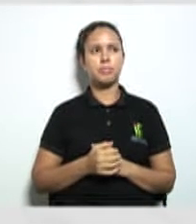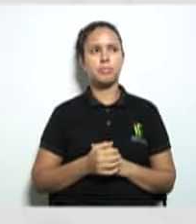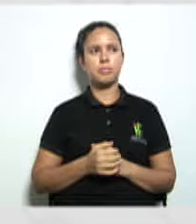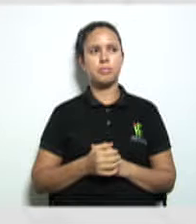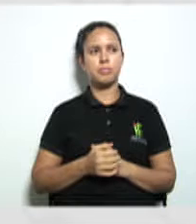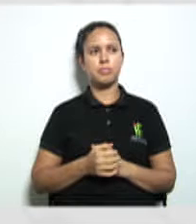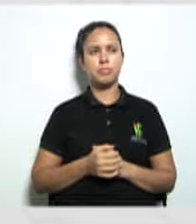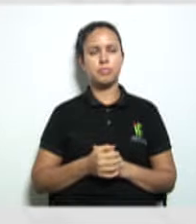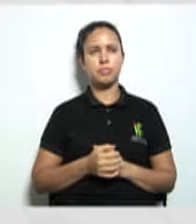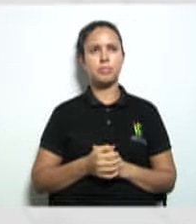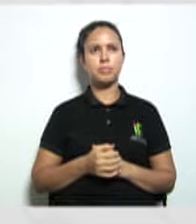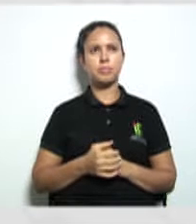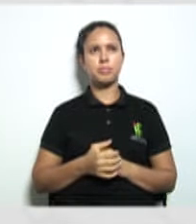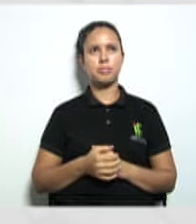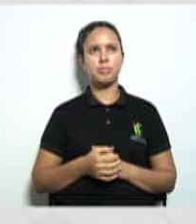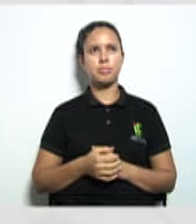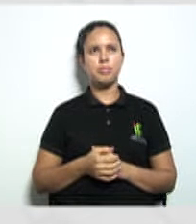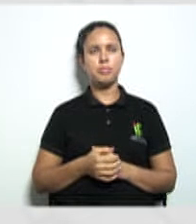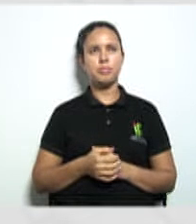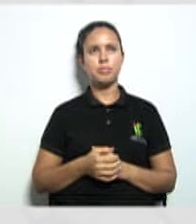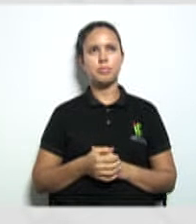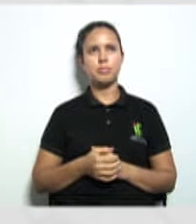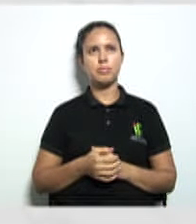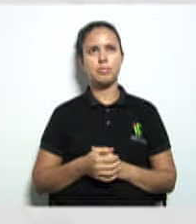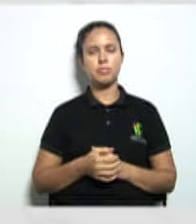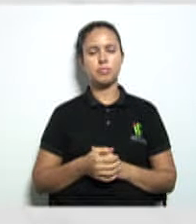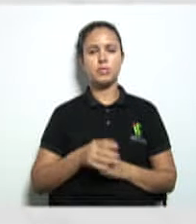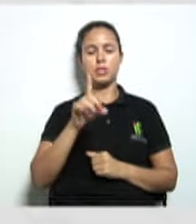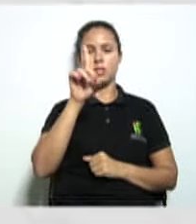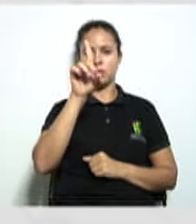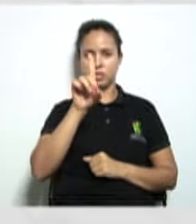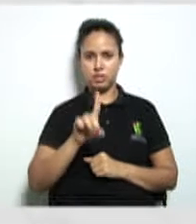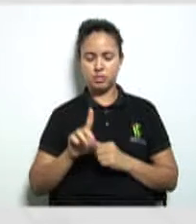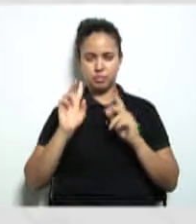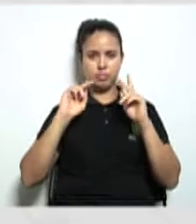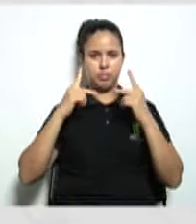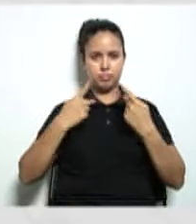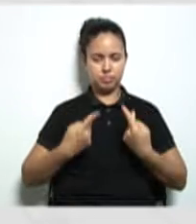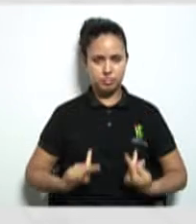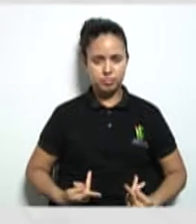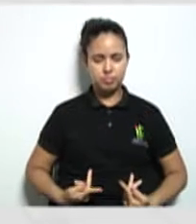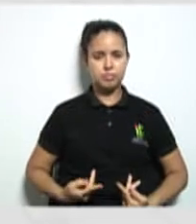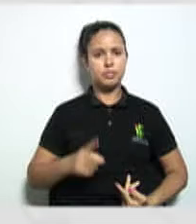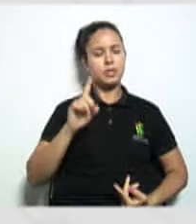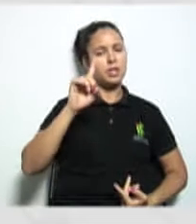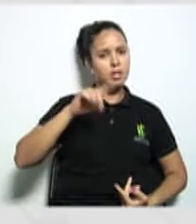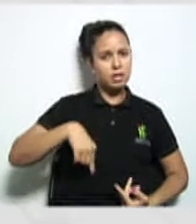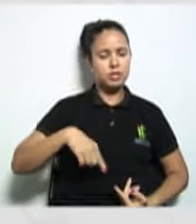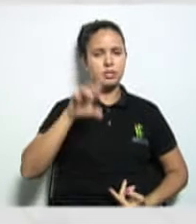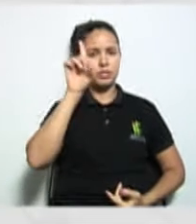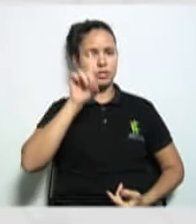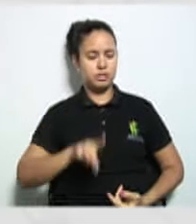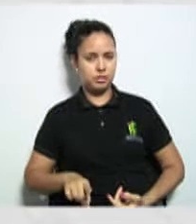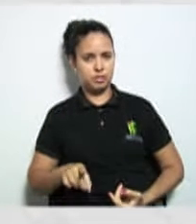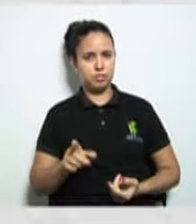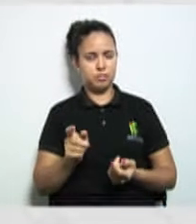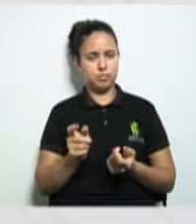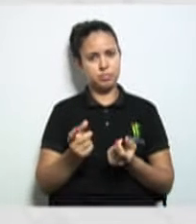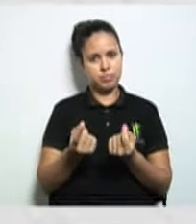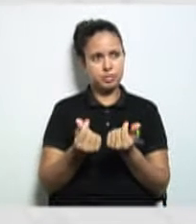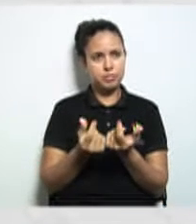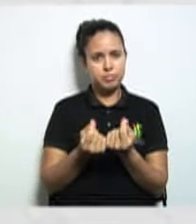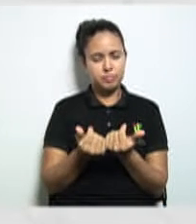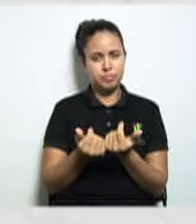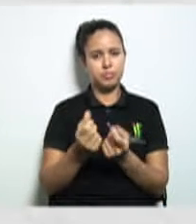Olha aqui, ó. Direitos humanos são também direitos econômicos,